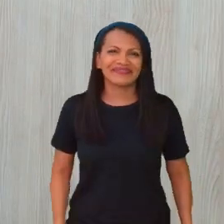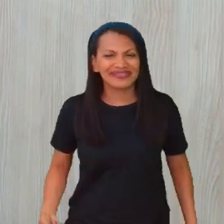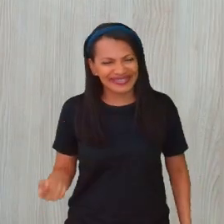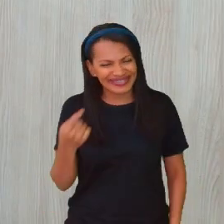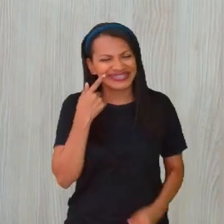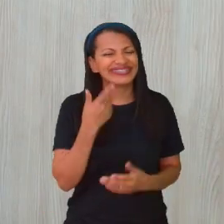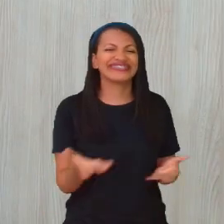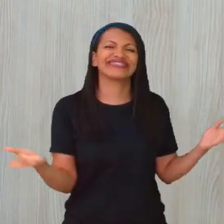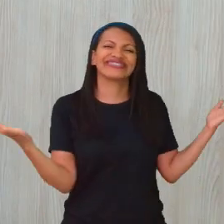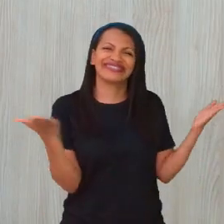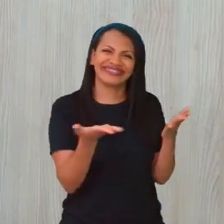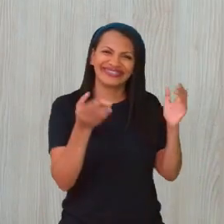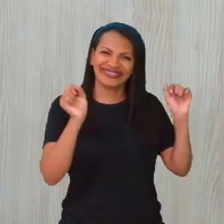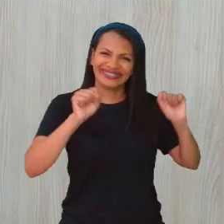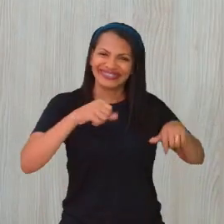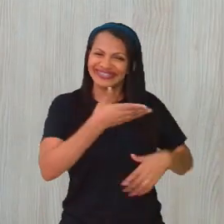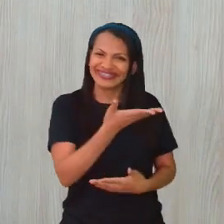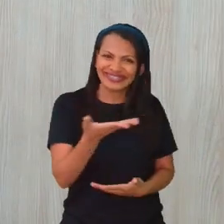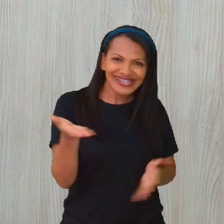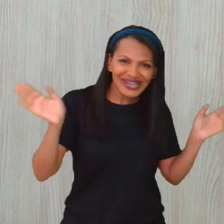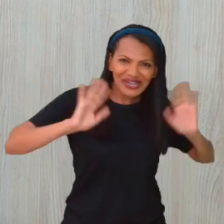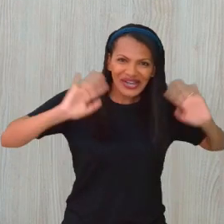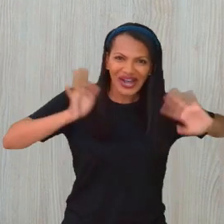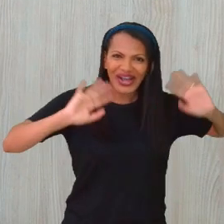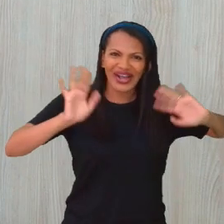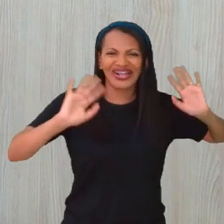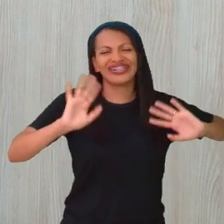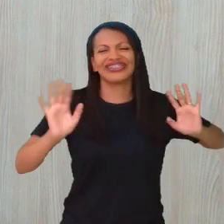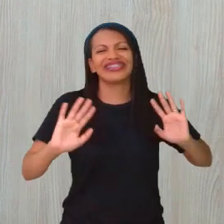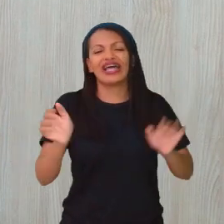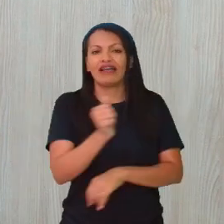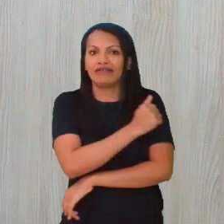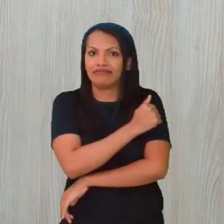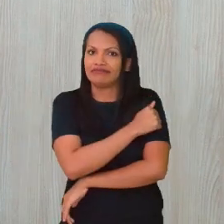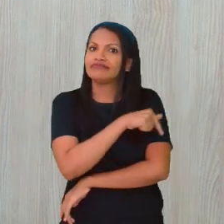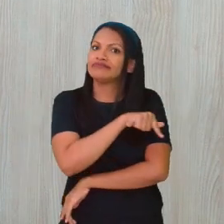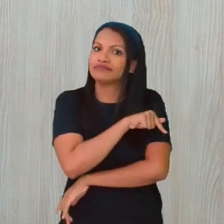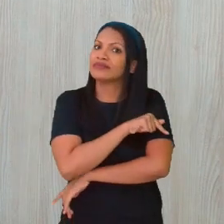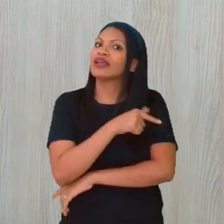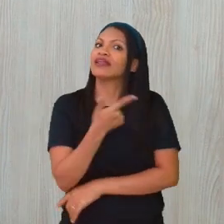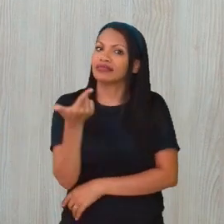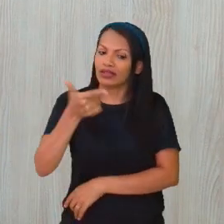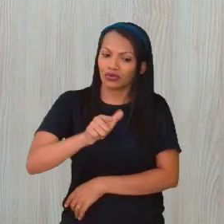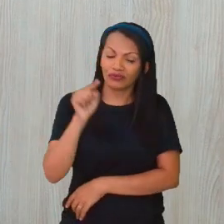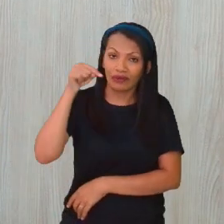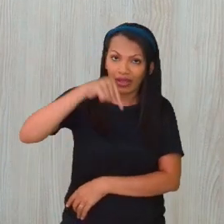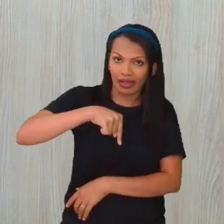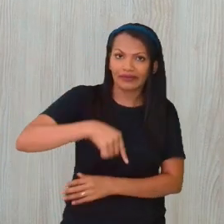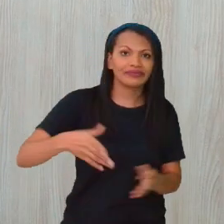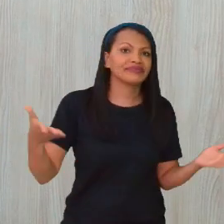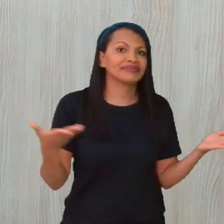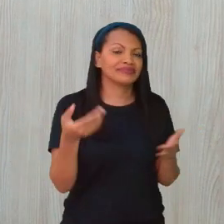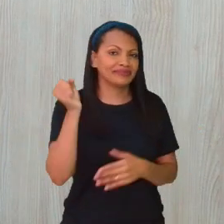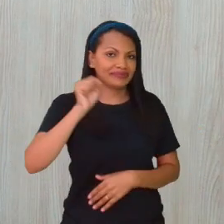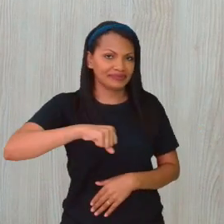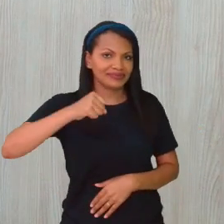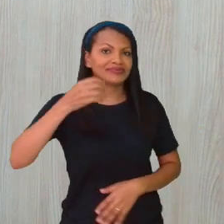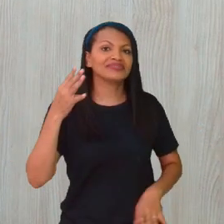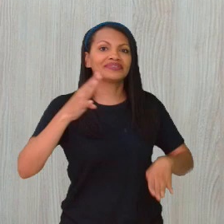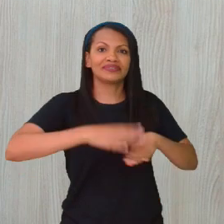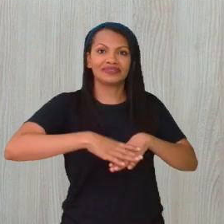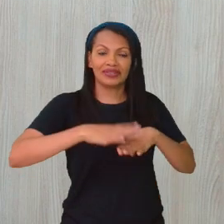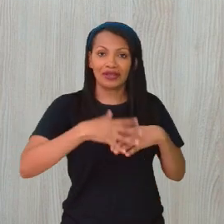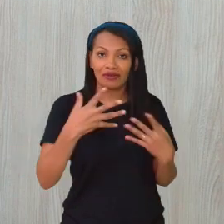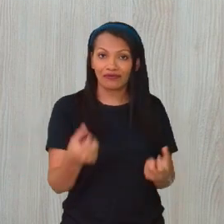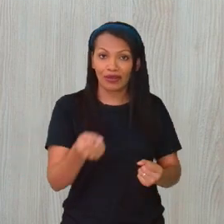Juninho, agora sim. Olá, pessoal do 7º ano, estamos aqui mais uma vez. Agora sim, né? Agora é com matemática,